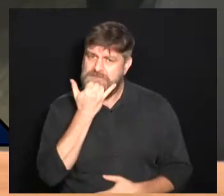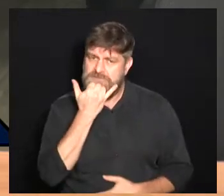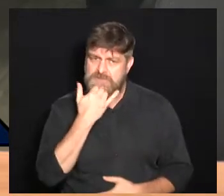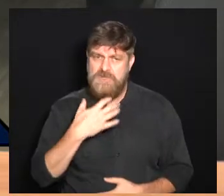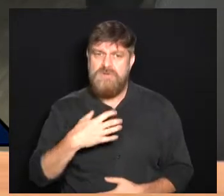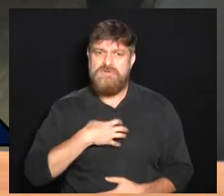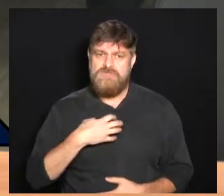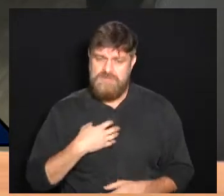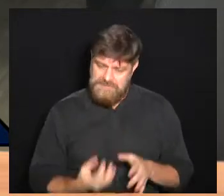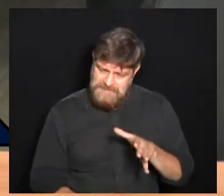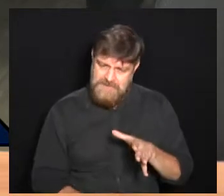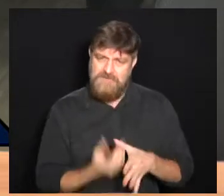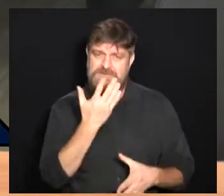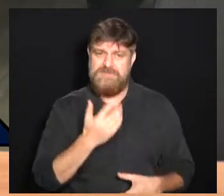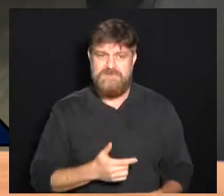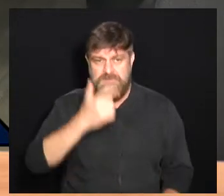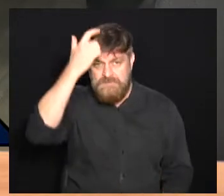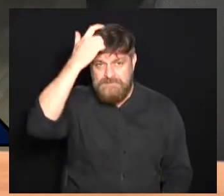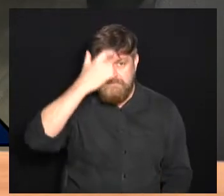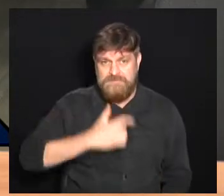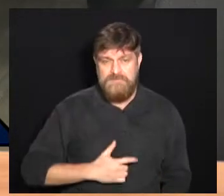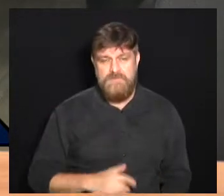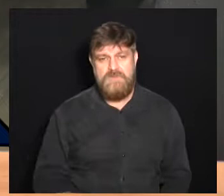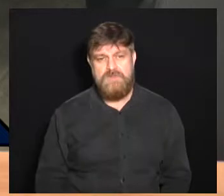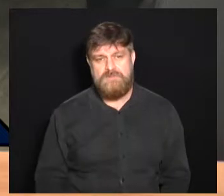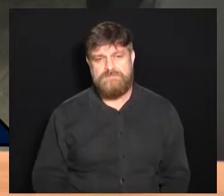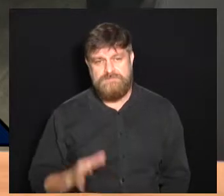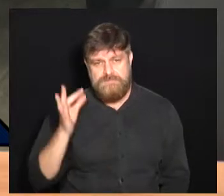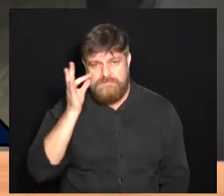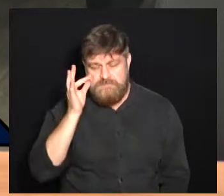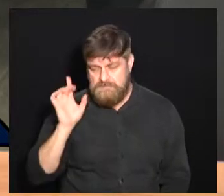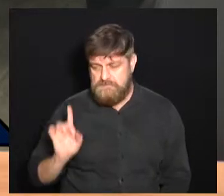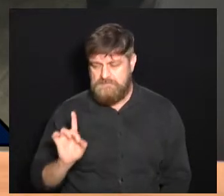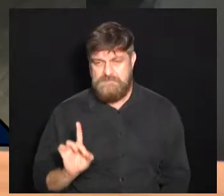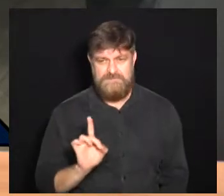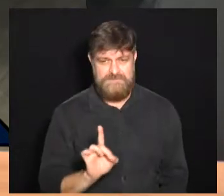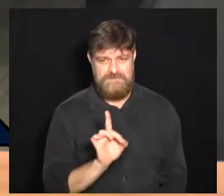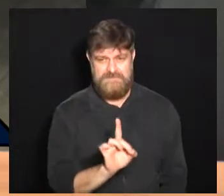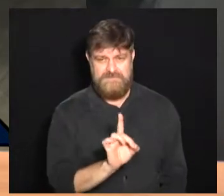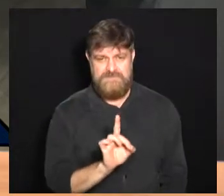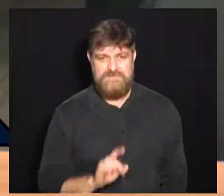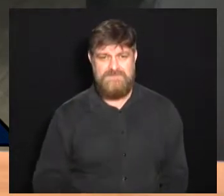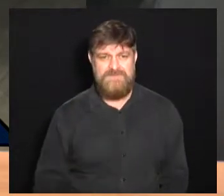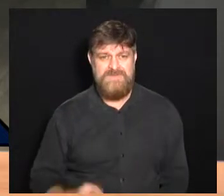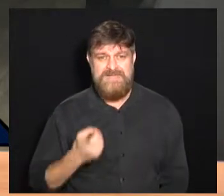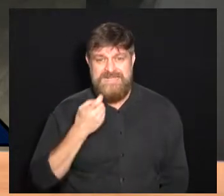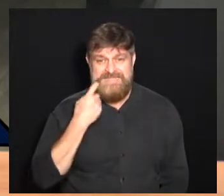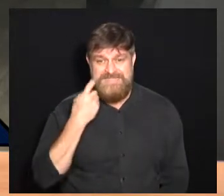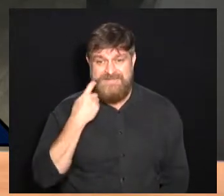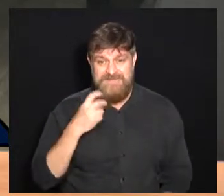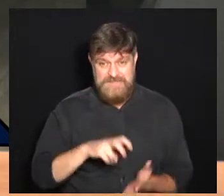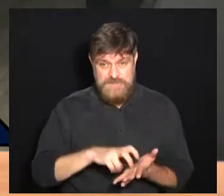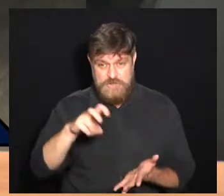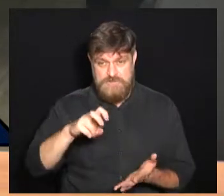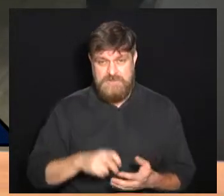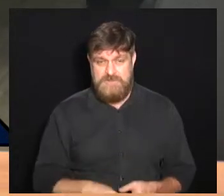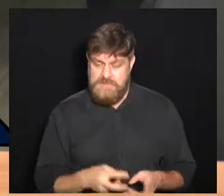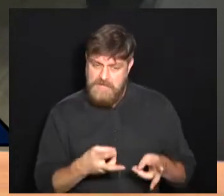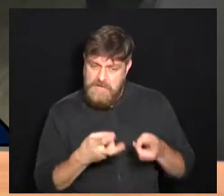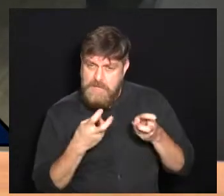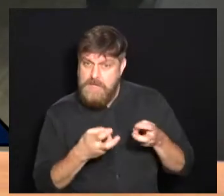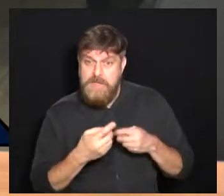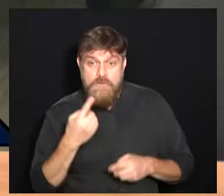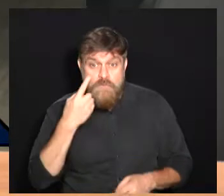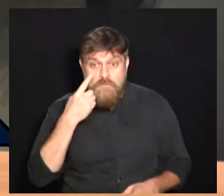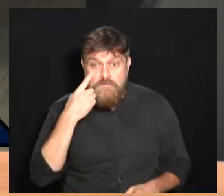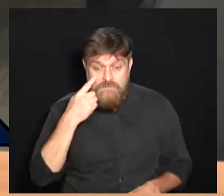como esse processo se deu. Eu estive na Bernard Johnson na sexta-feira de manhã e eu pude presenciar